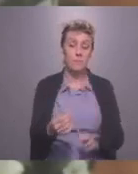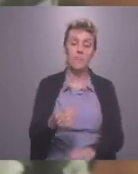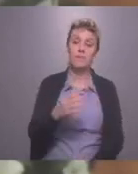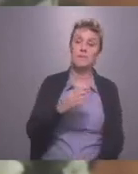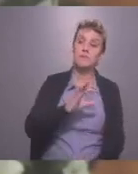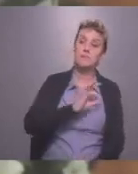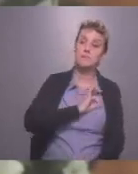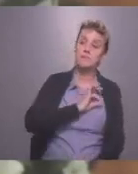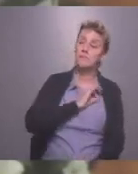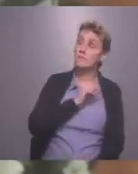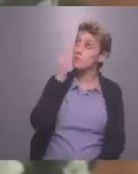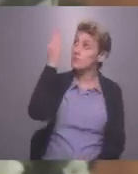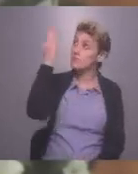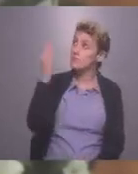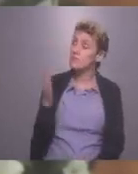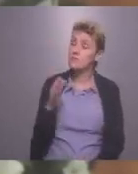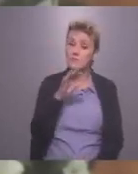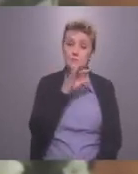Abençoai,